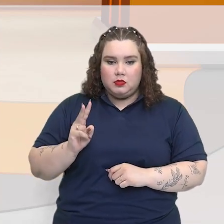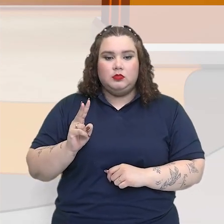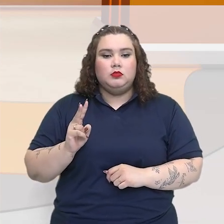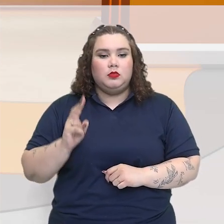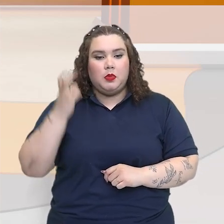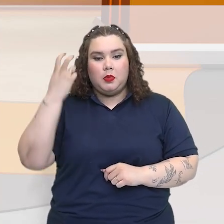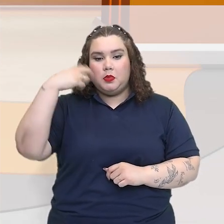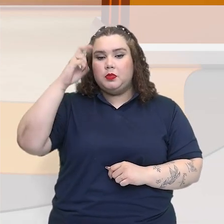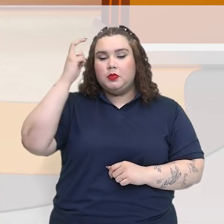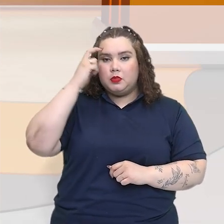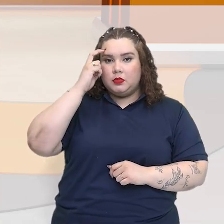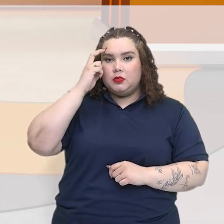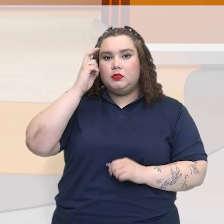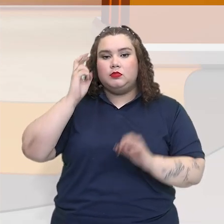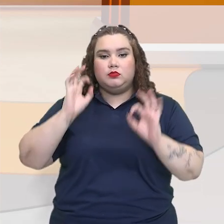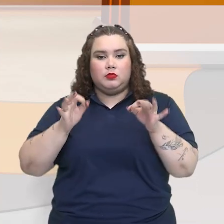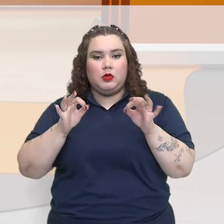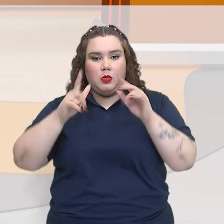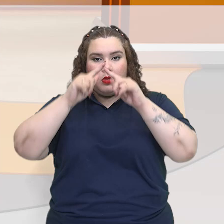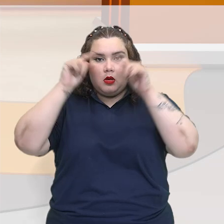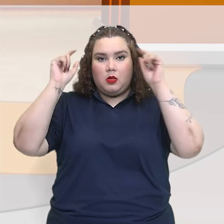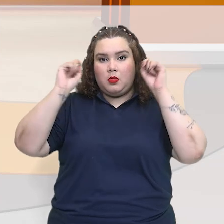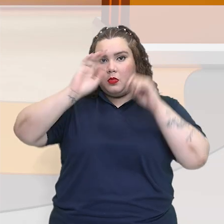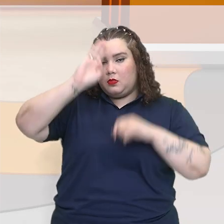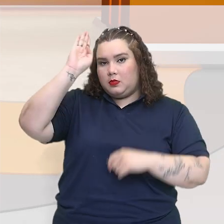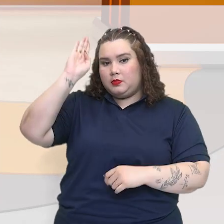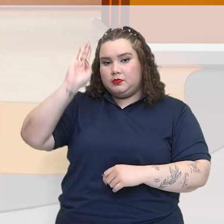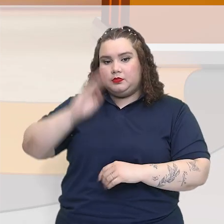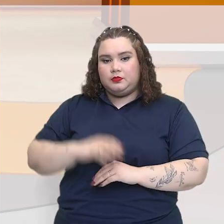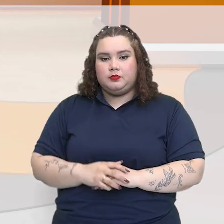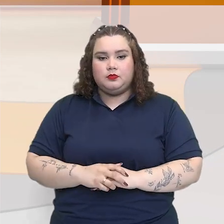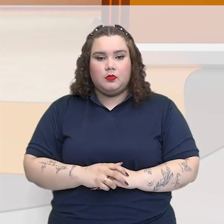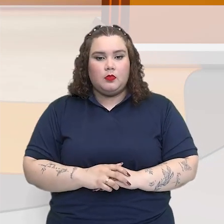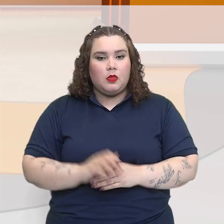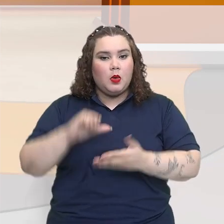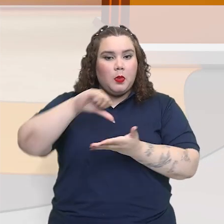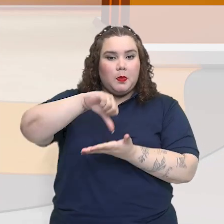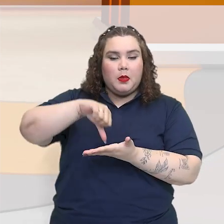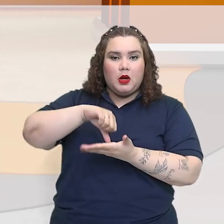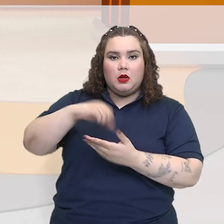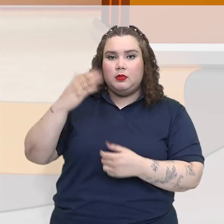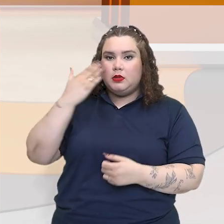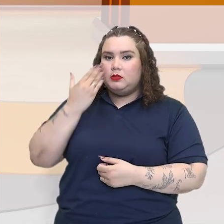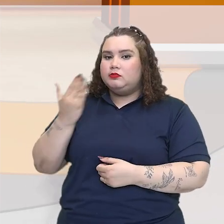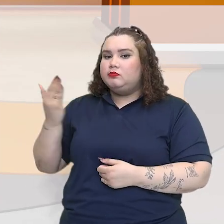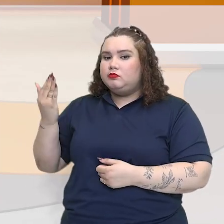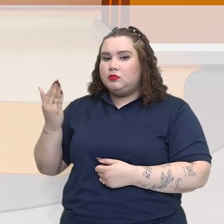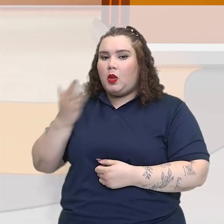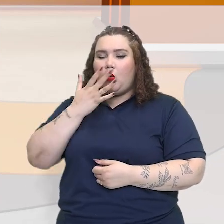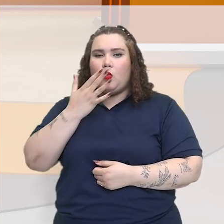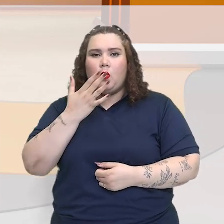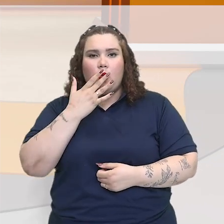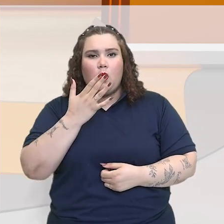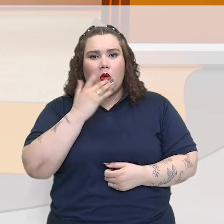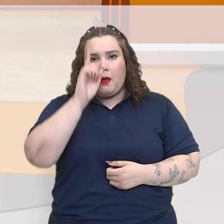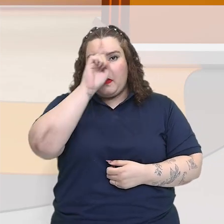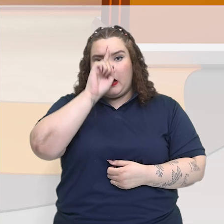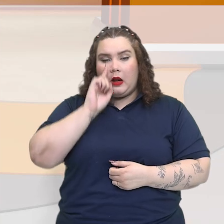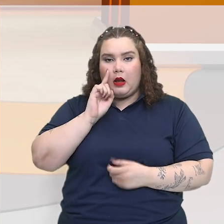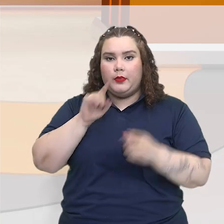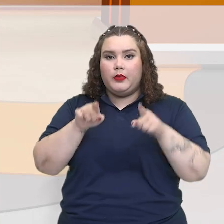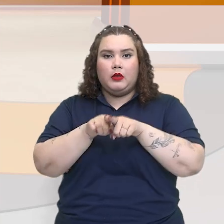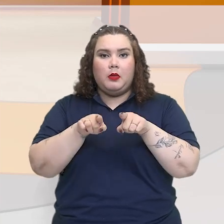dessa cultura, né, greco-romana. No mapa, né, que está de amarelo e vermelho, nós